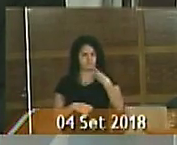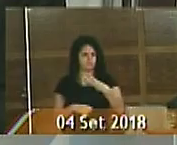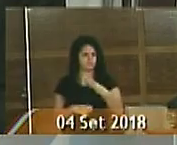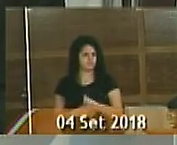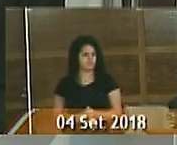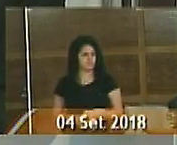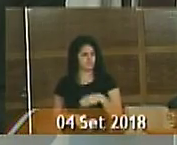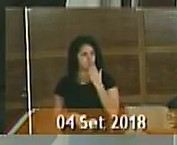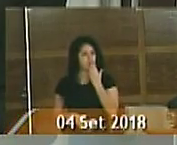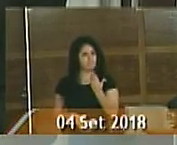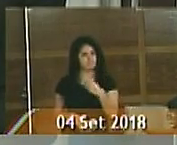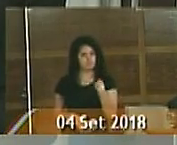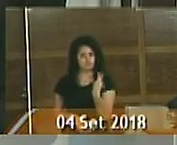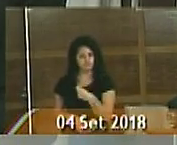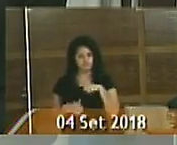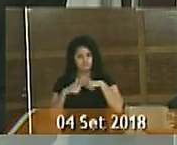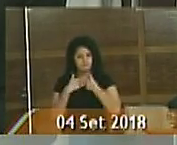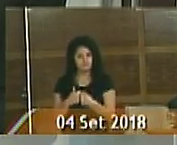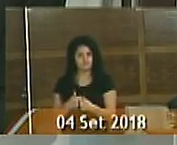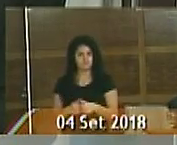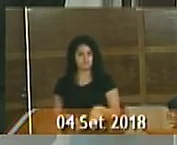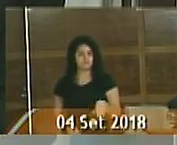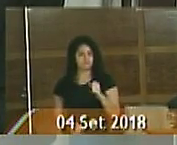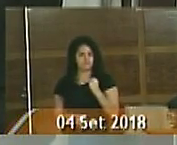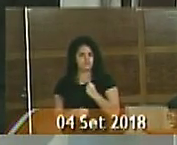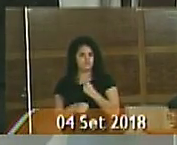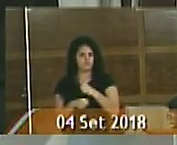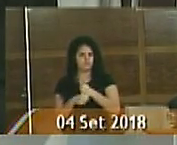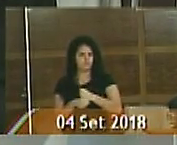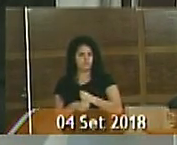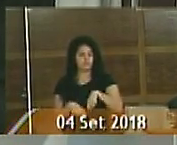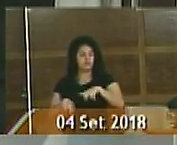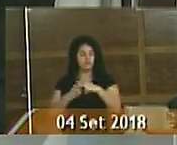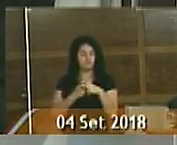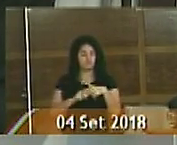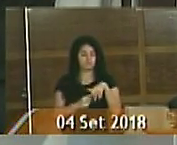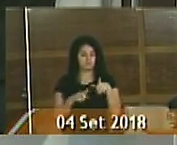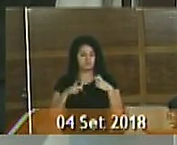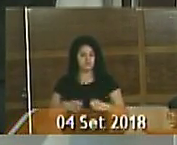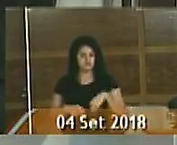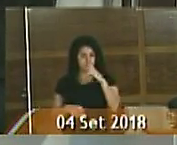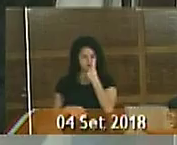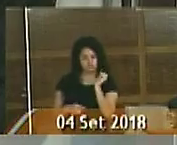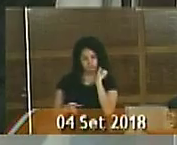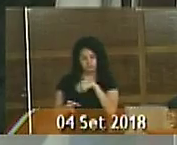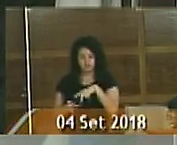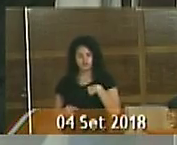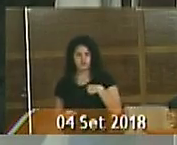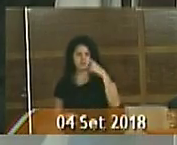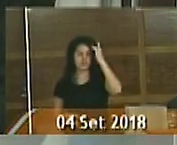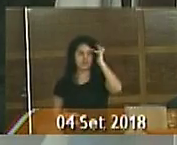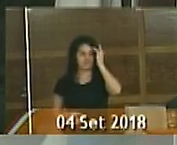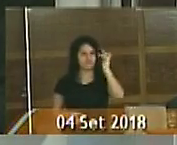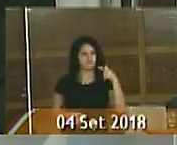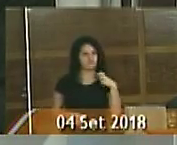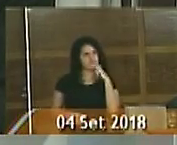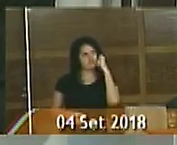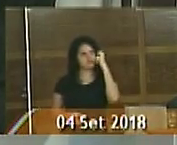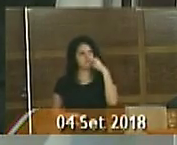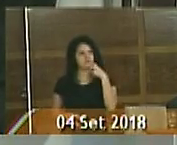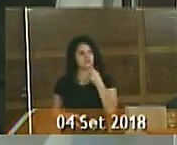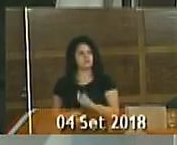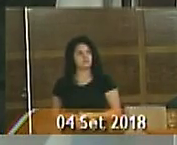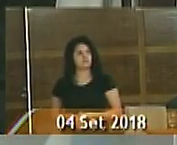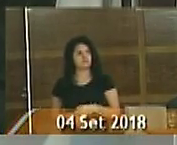Foi um pedido nosso, sim. A reforma da lixeira, que eu acho uma vergonha, como vereador está aqui falando de